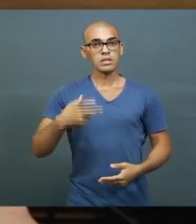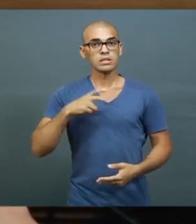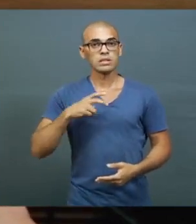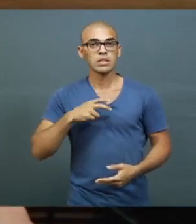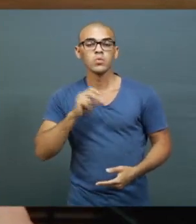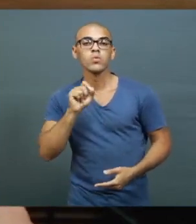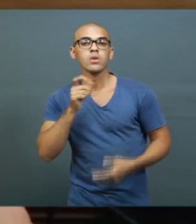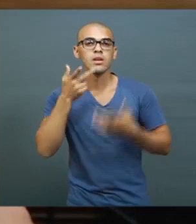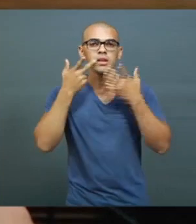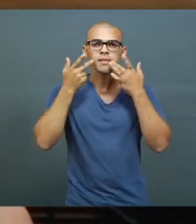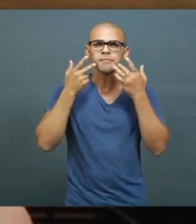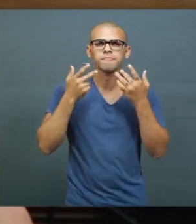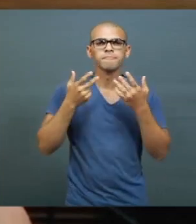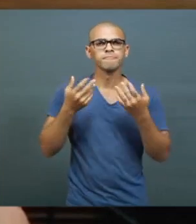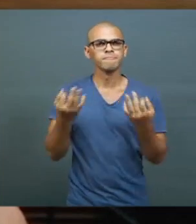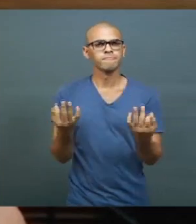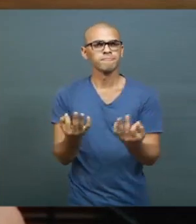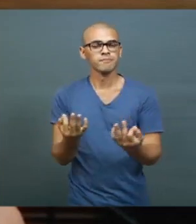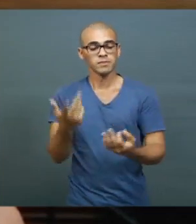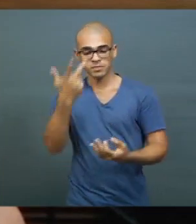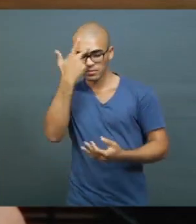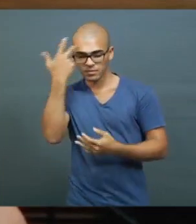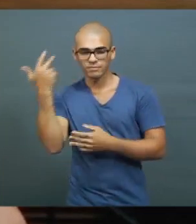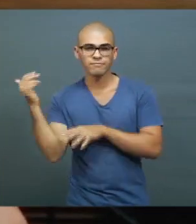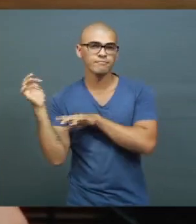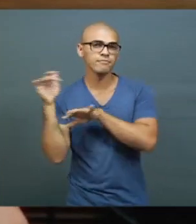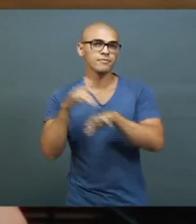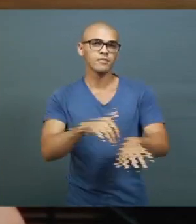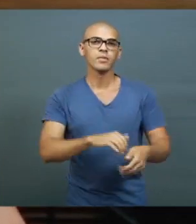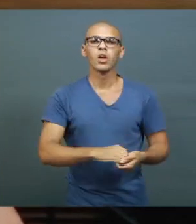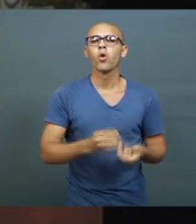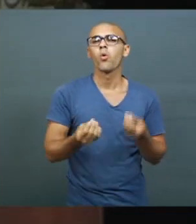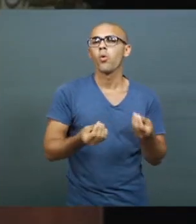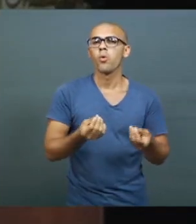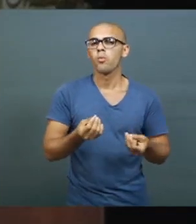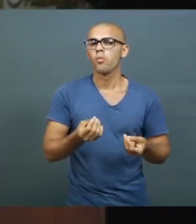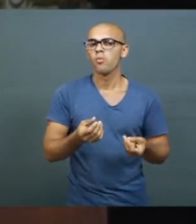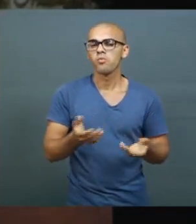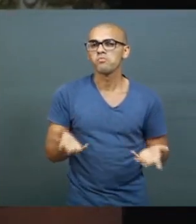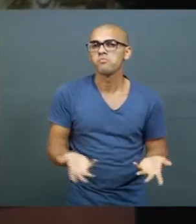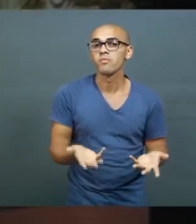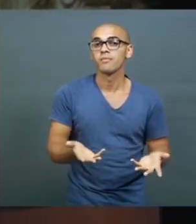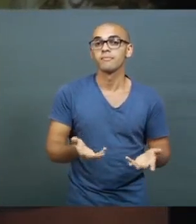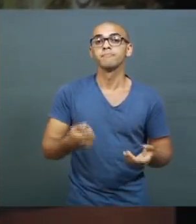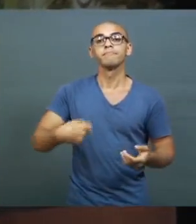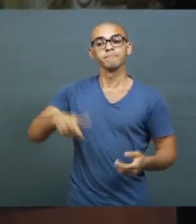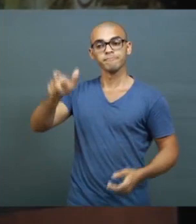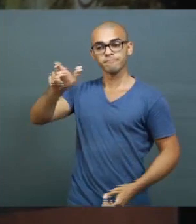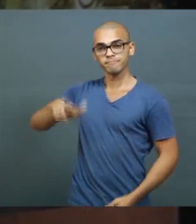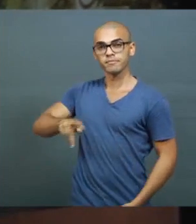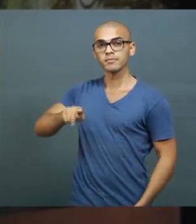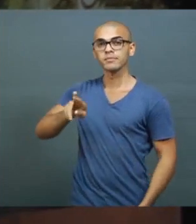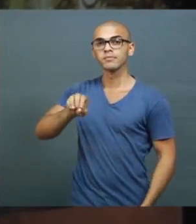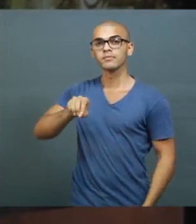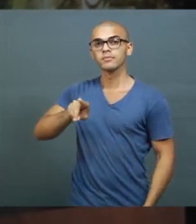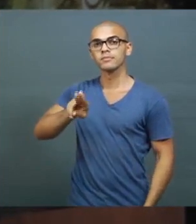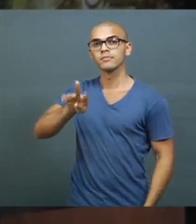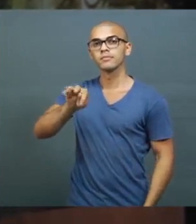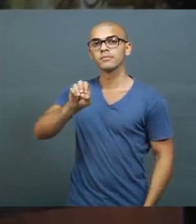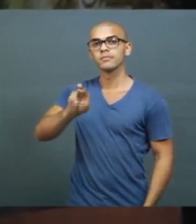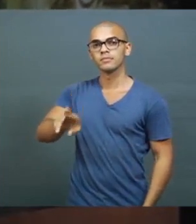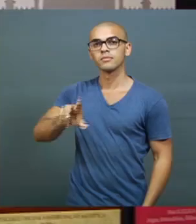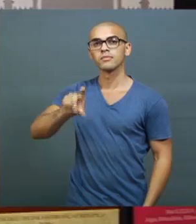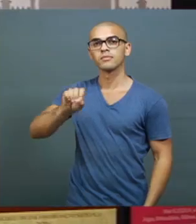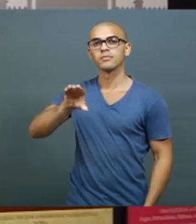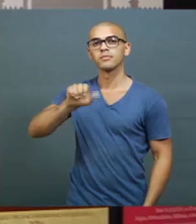e esses espetáculos ficam a cargo dos produtores locais. Amanda acredita que os grupos locais uberlandenses, como